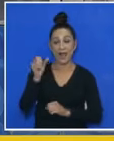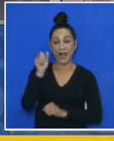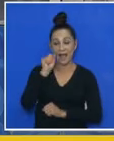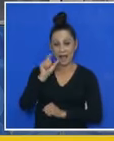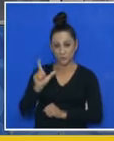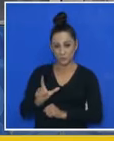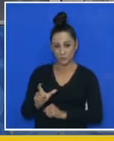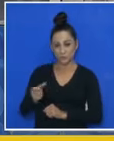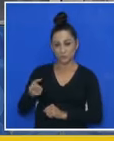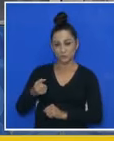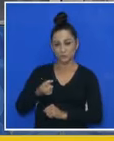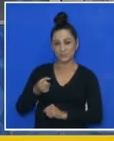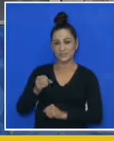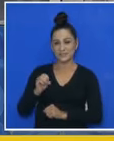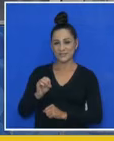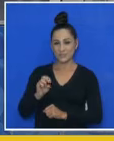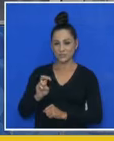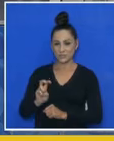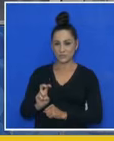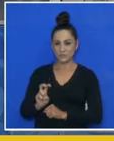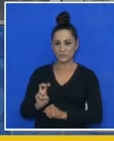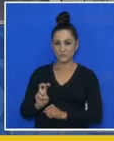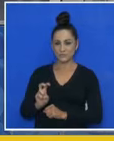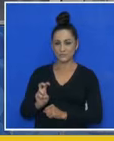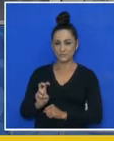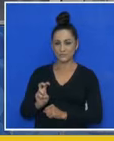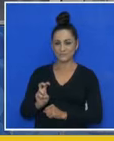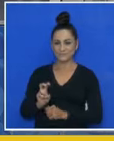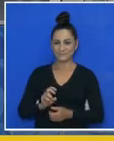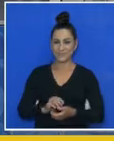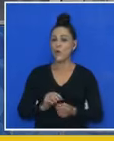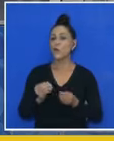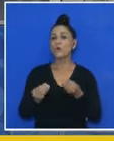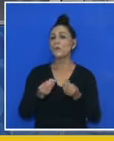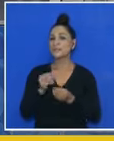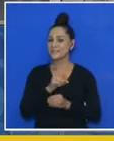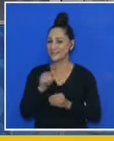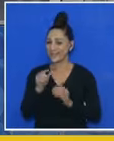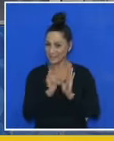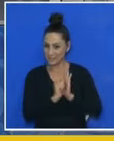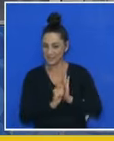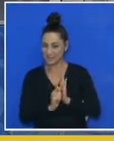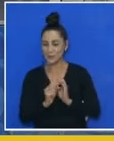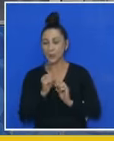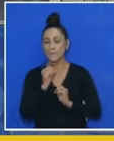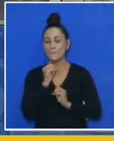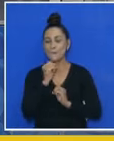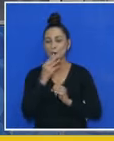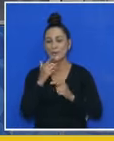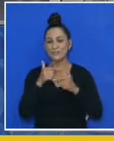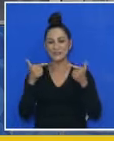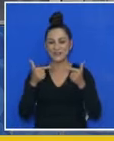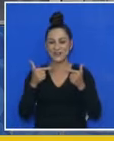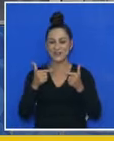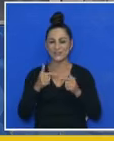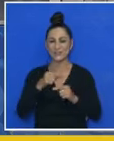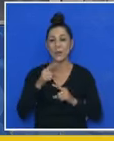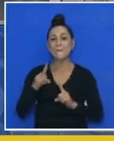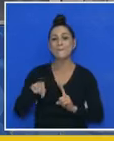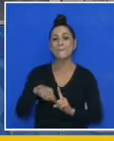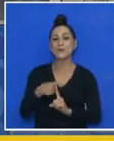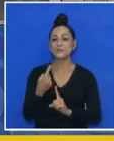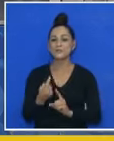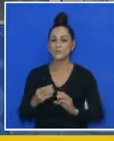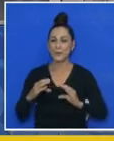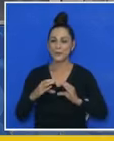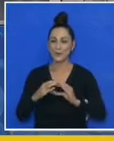número 05. Azul, 05. Como é que você está indo, hein? Está marcando? Boa sorte. Mais uma bola